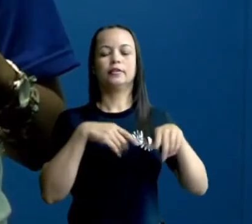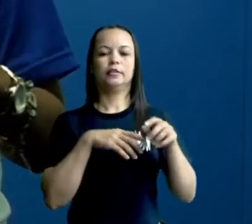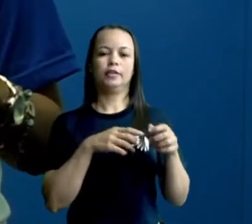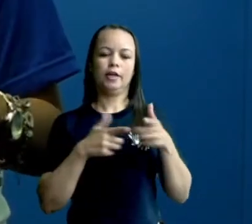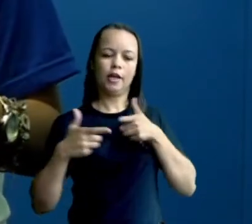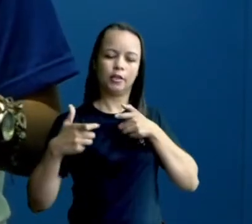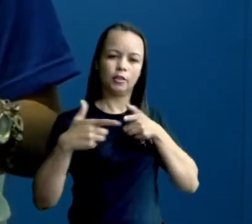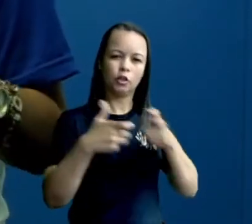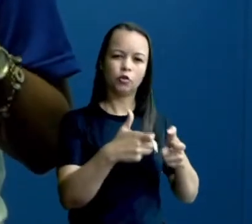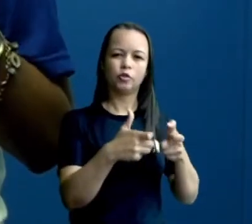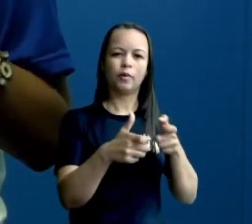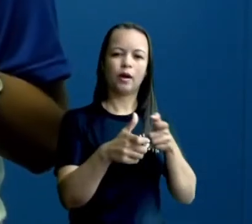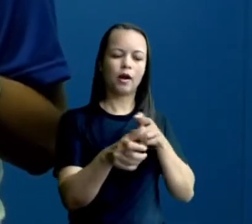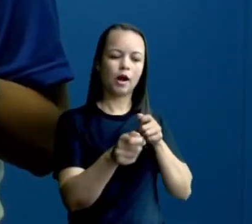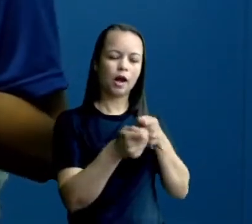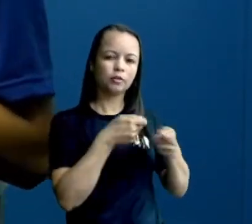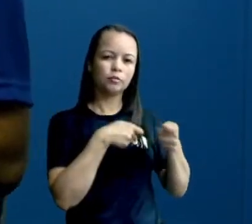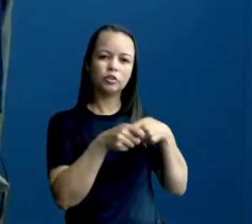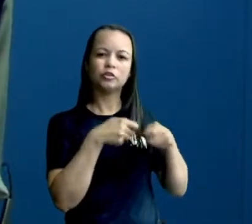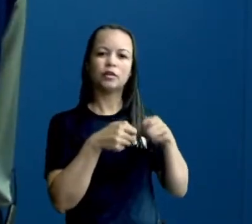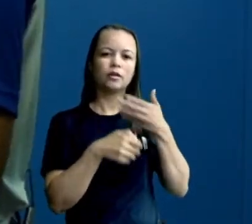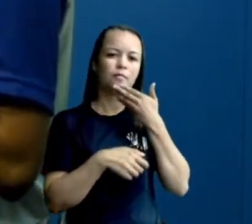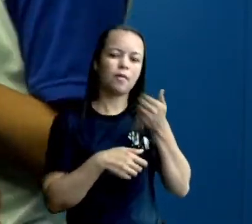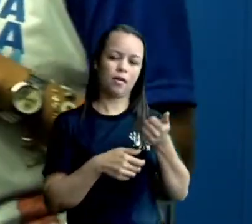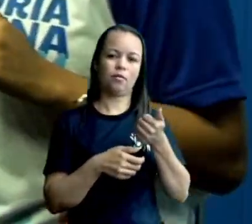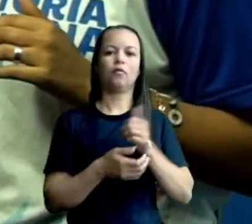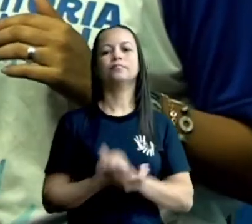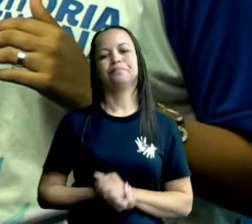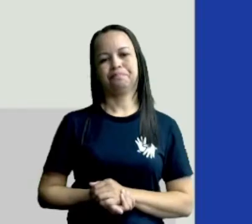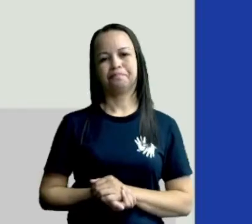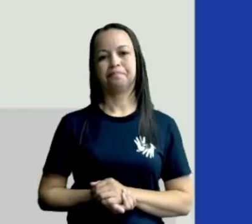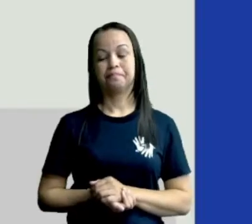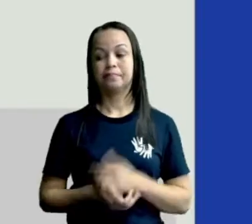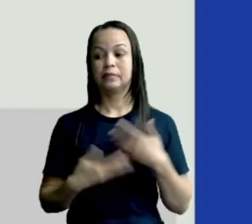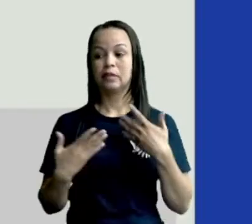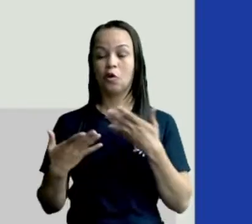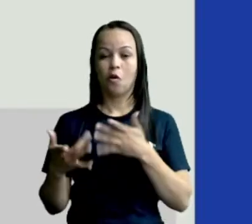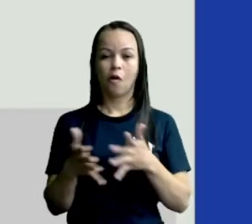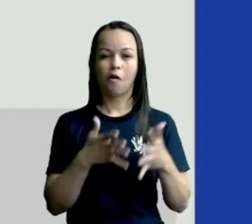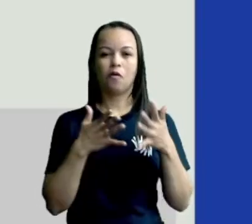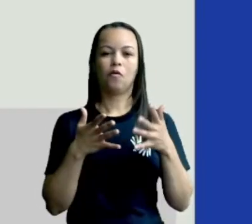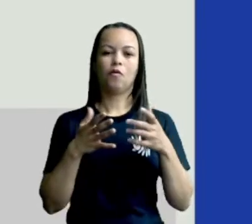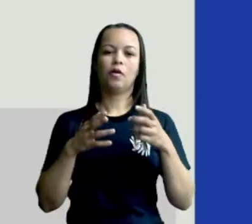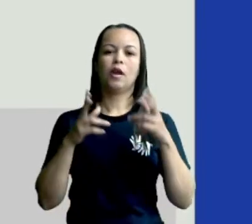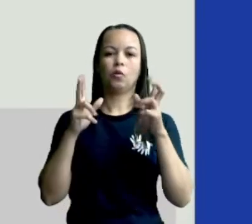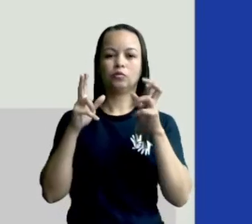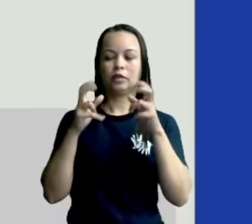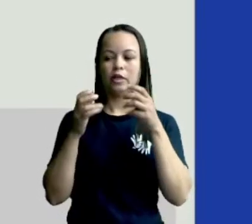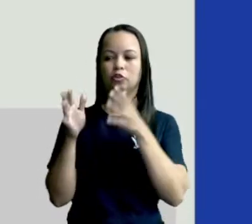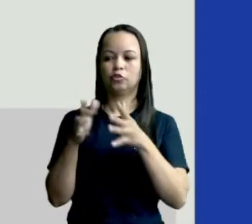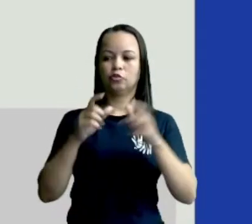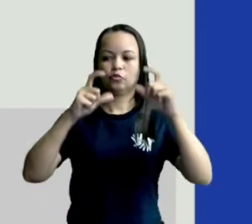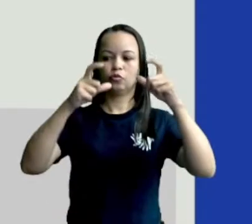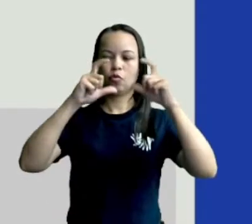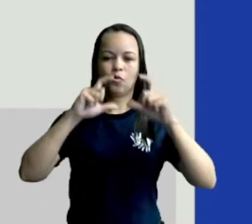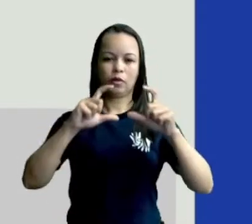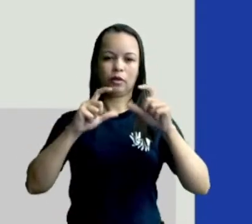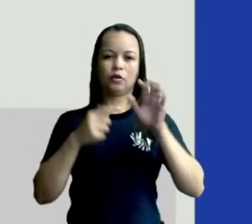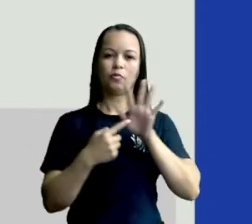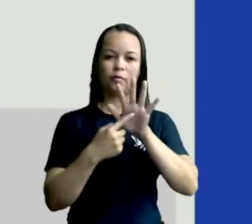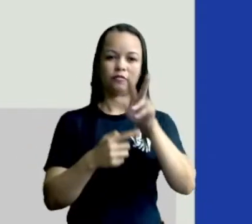melhor forma essa batalha? Pronto. Olha um trechinho aí ó, que eu trouxe para vocês para poder relembrar essa